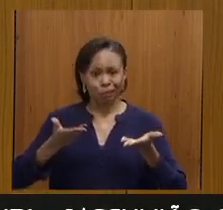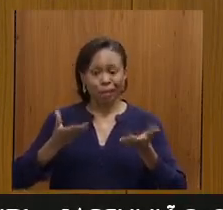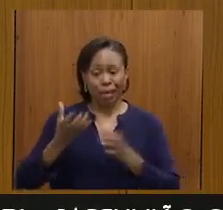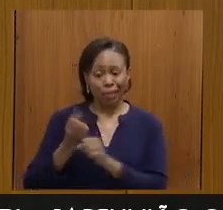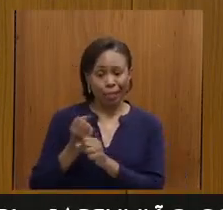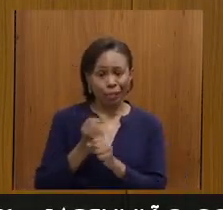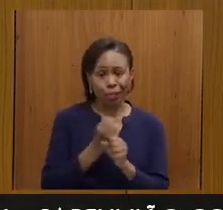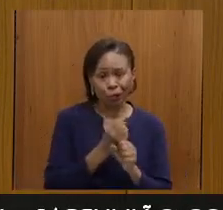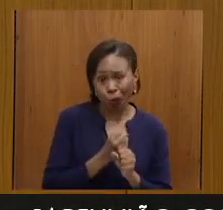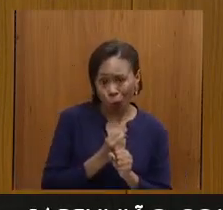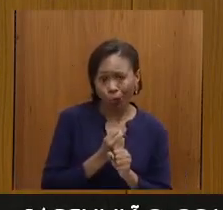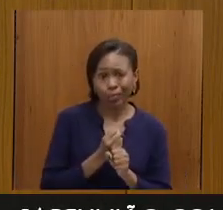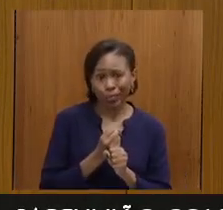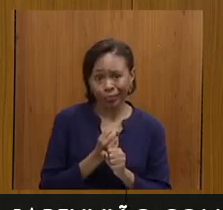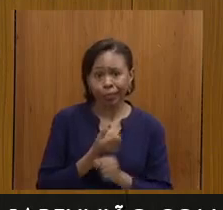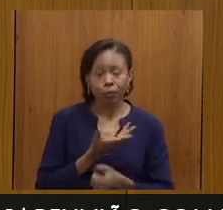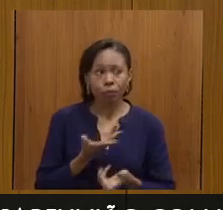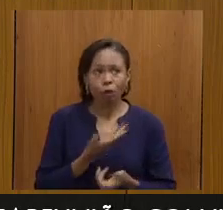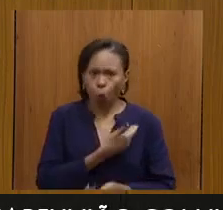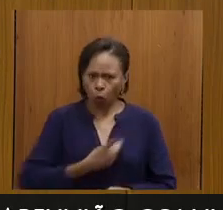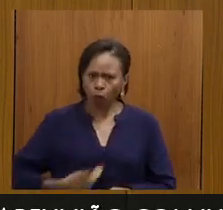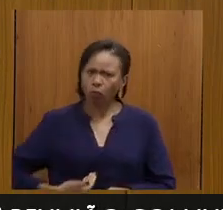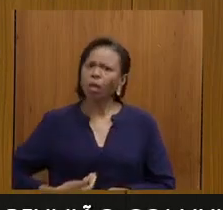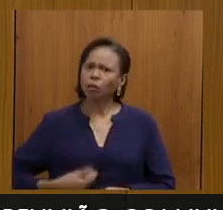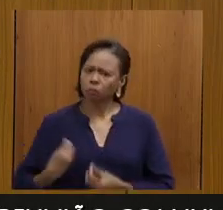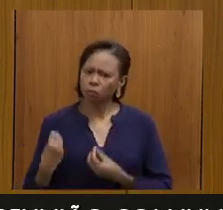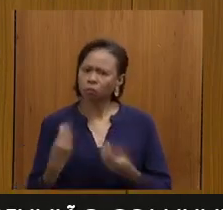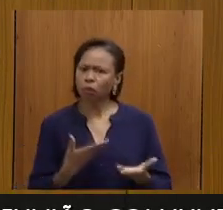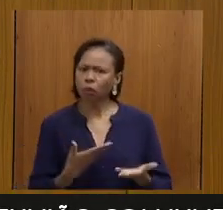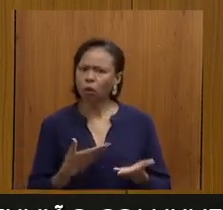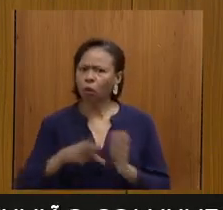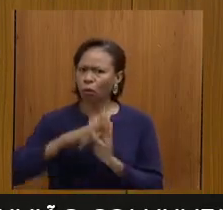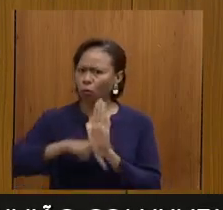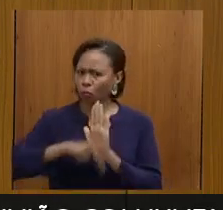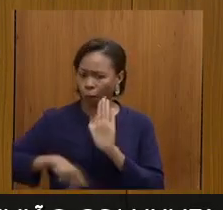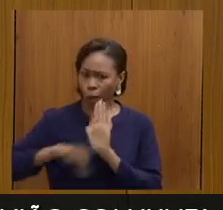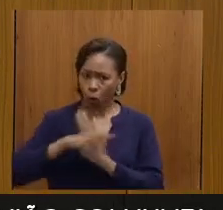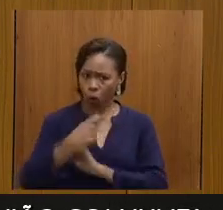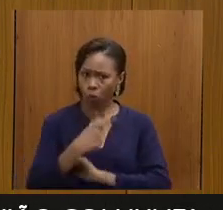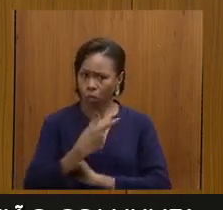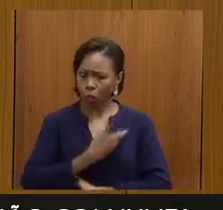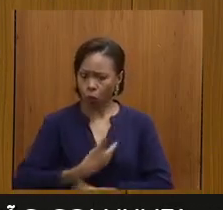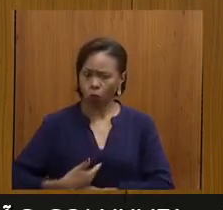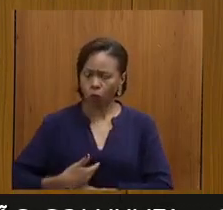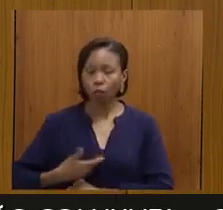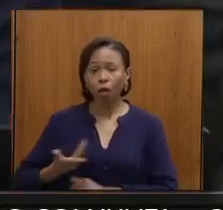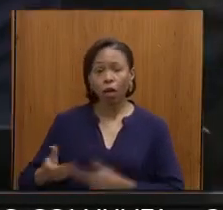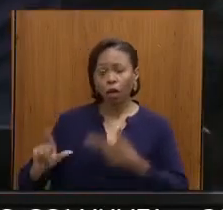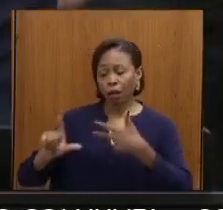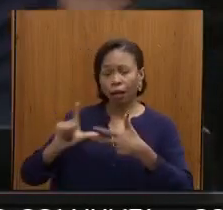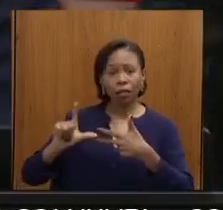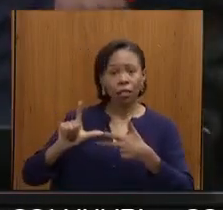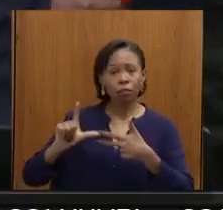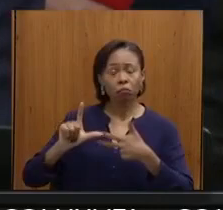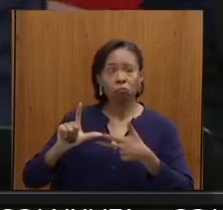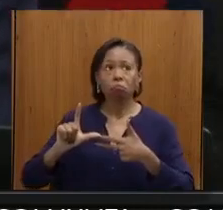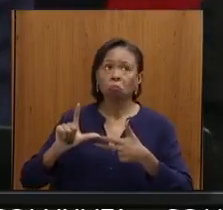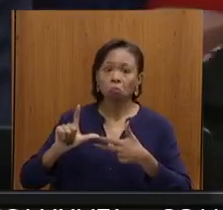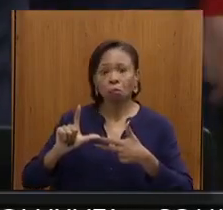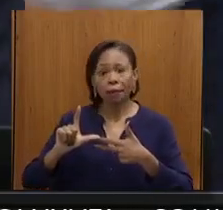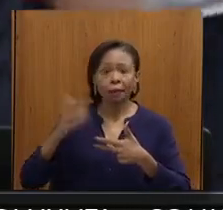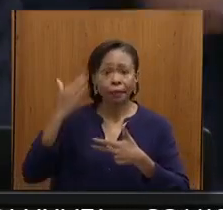O governo mandou o projeto do governo. o legislativo, salvo o melhor entendimento,